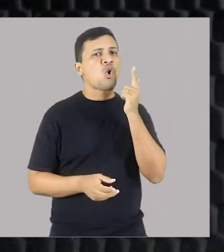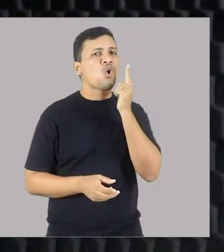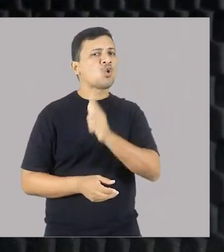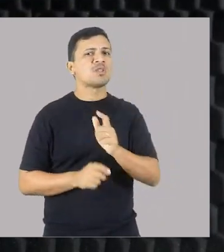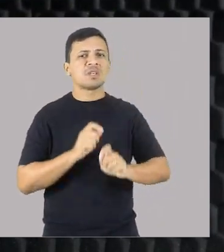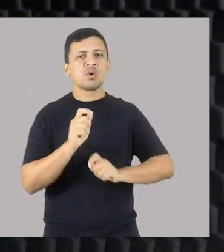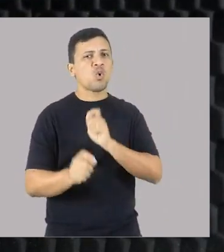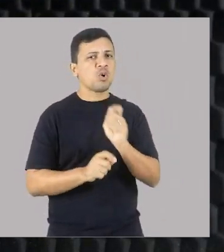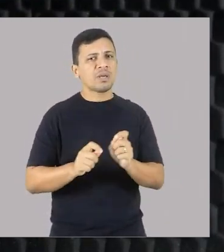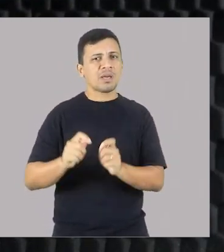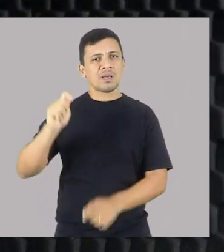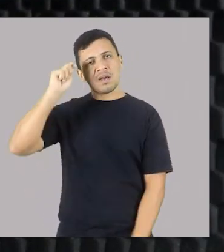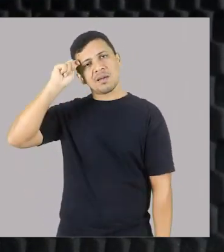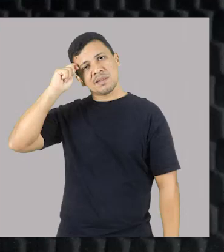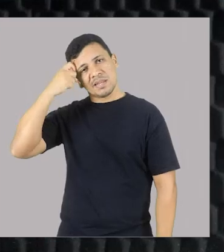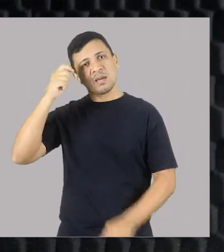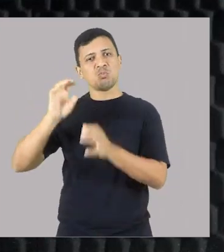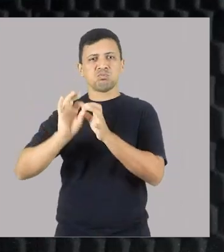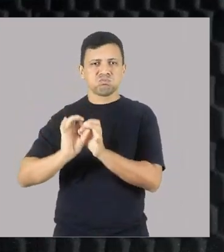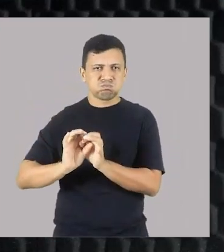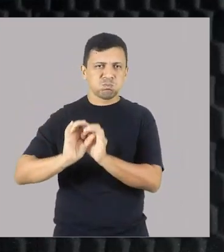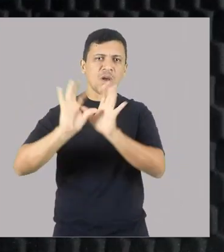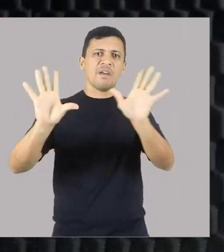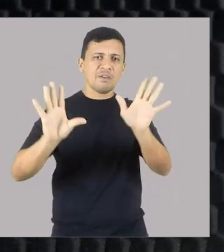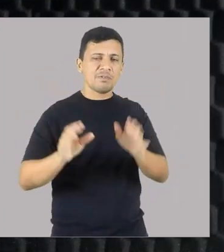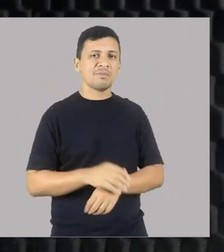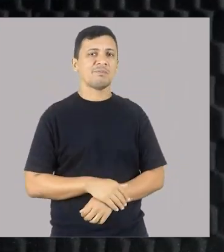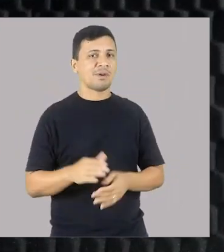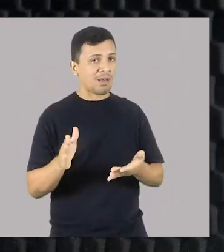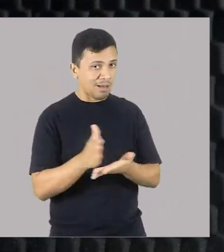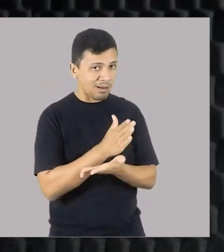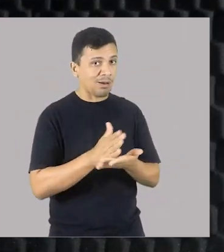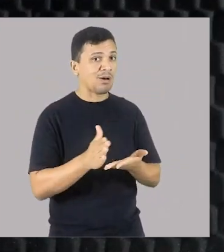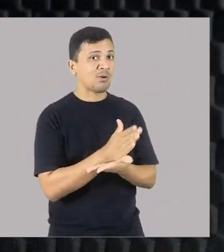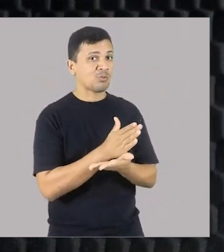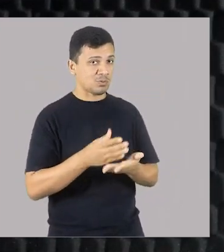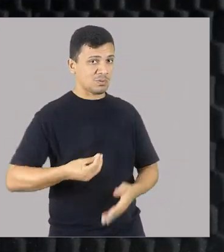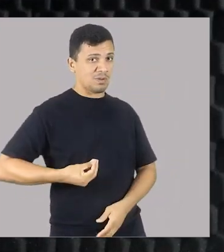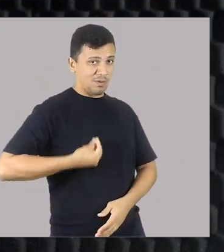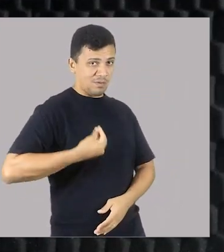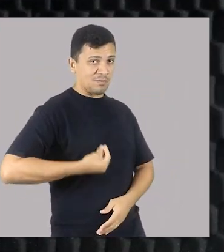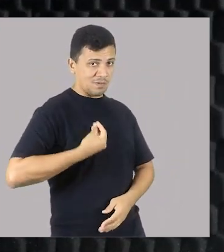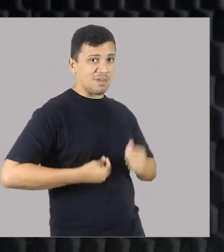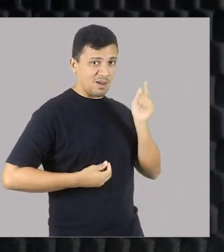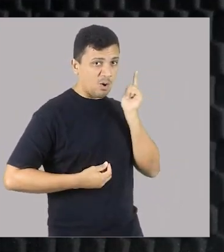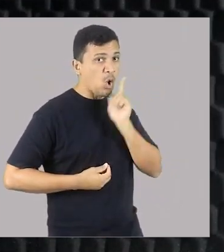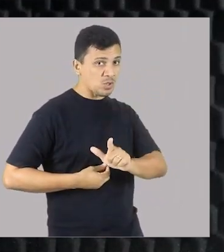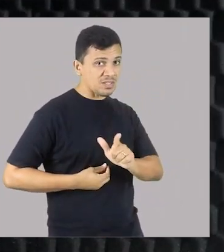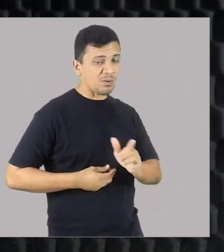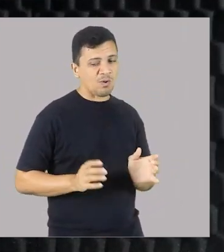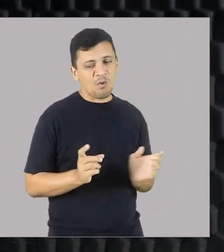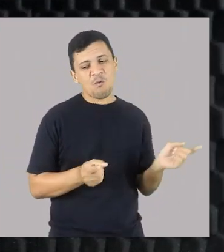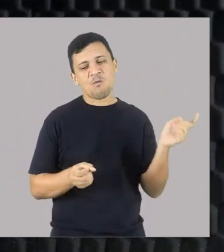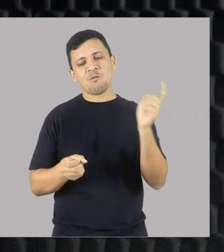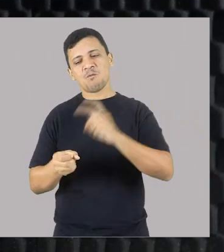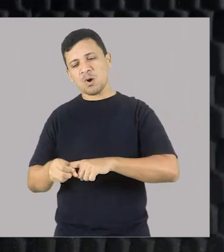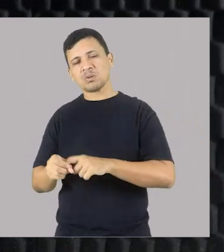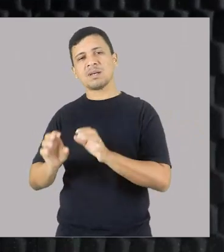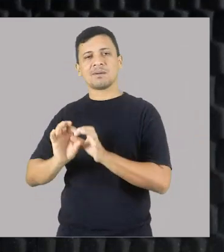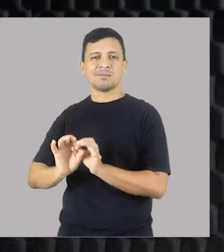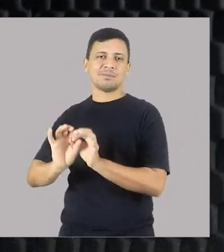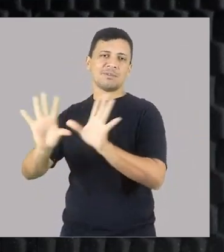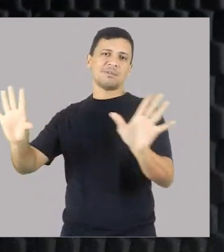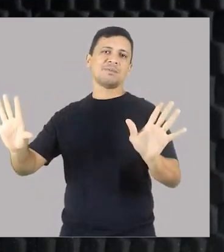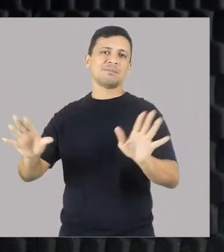dela a sua liberdade, como adquiriam aqueles que, evidentemente, conseguiram sobreviver. Voltaram livres